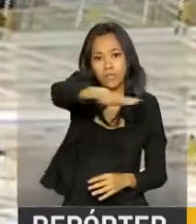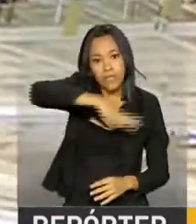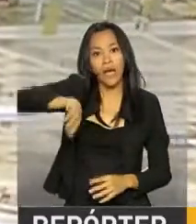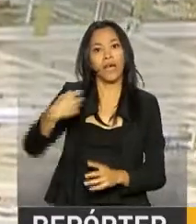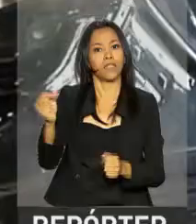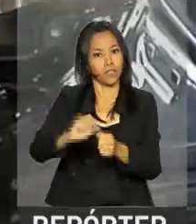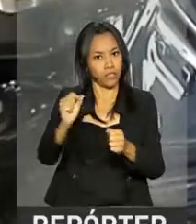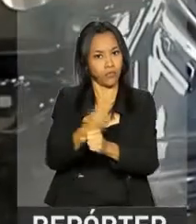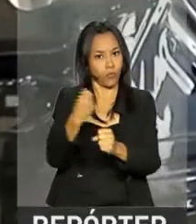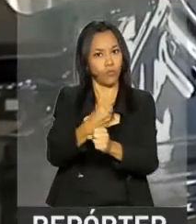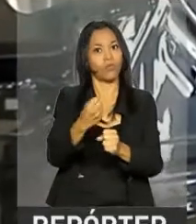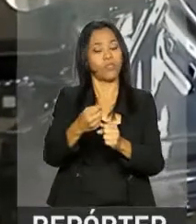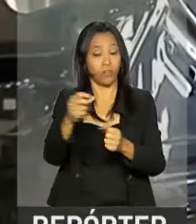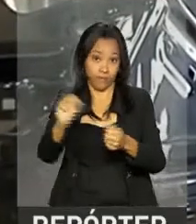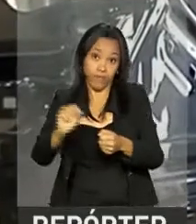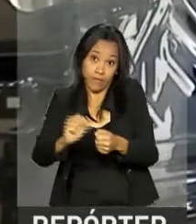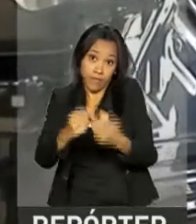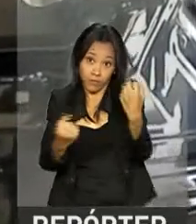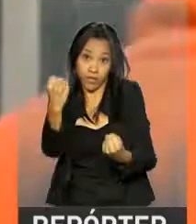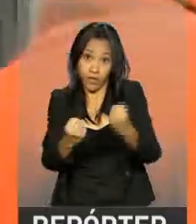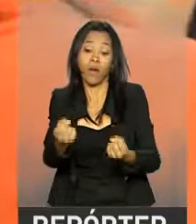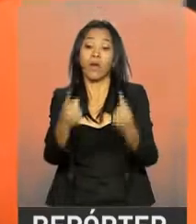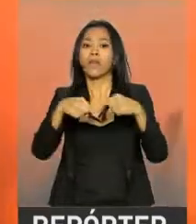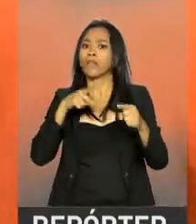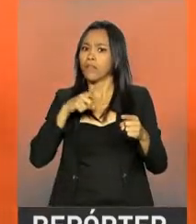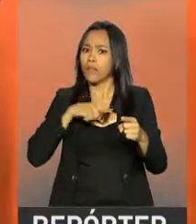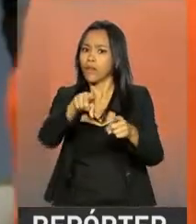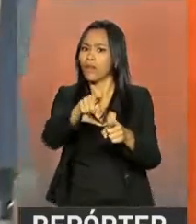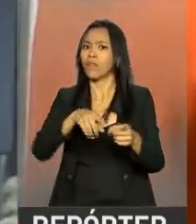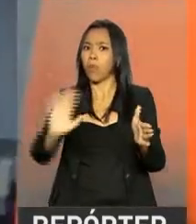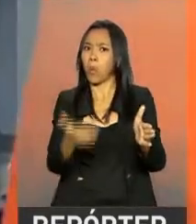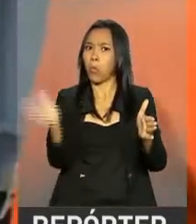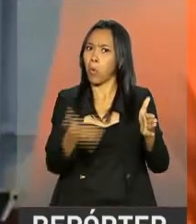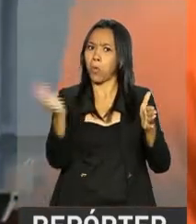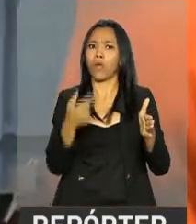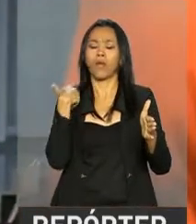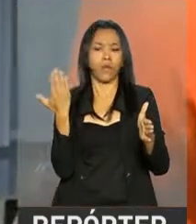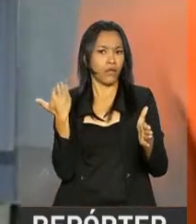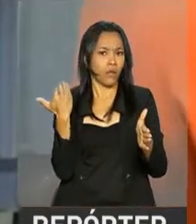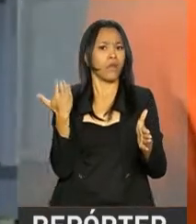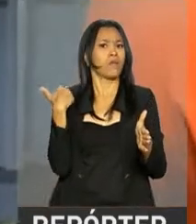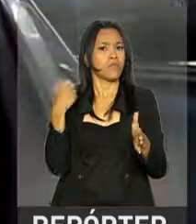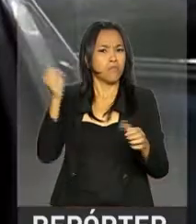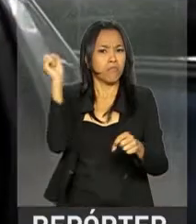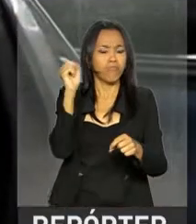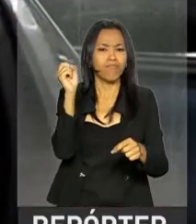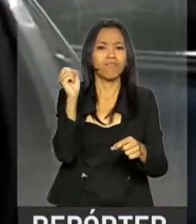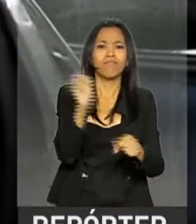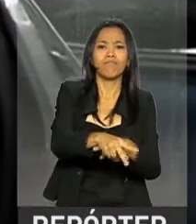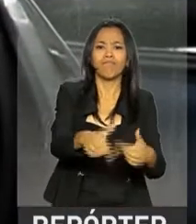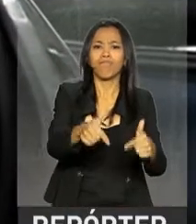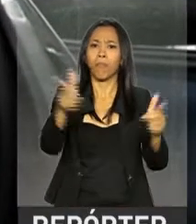de passageiros a expansão da produção teve reflexo na recuperação dos empregos perdidos com a crise no setor desde